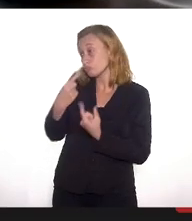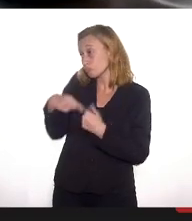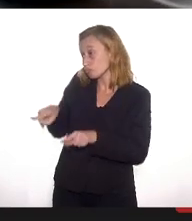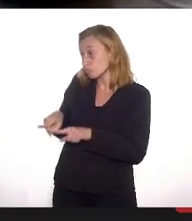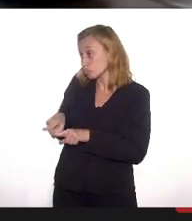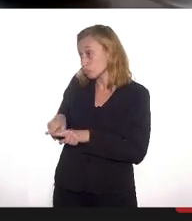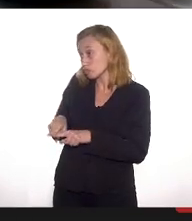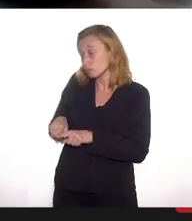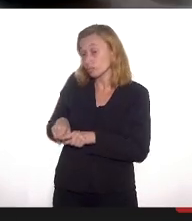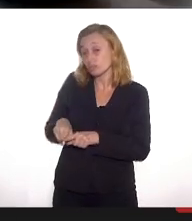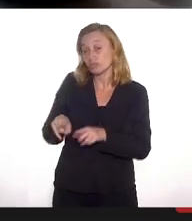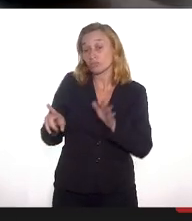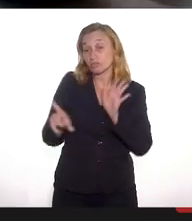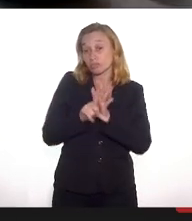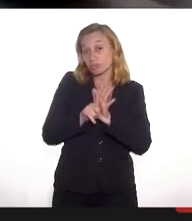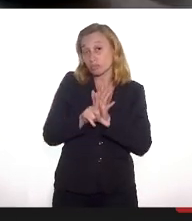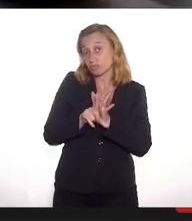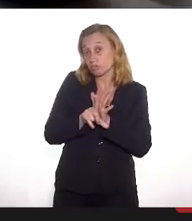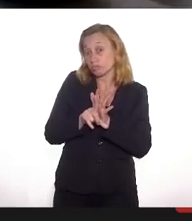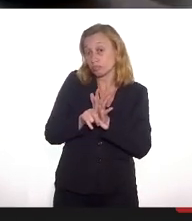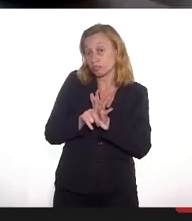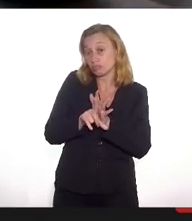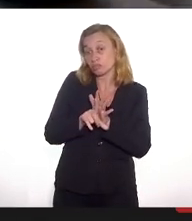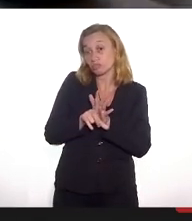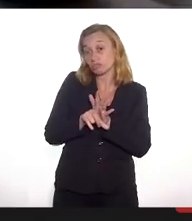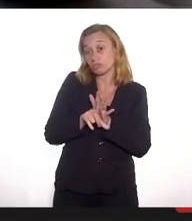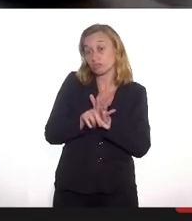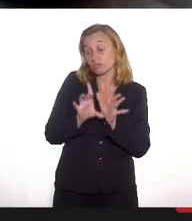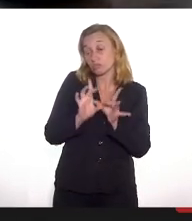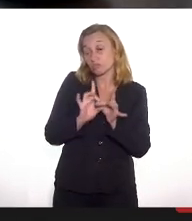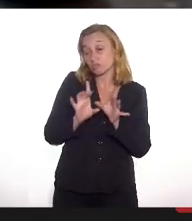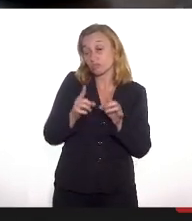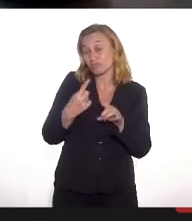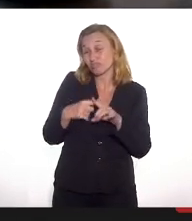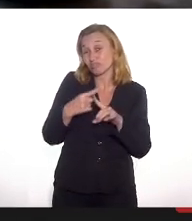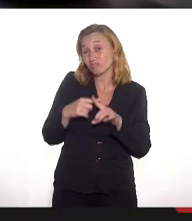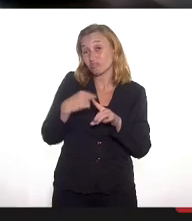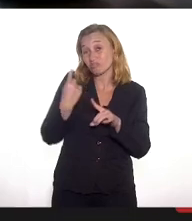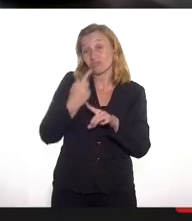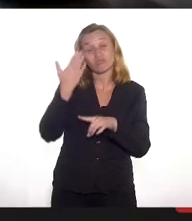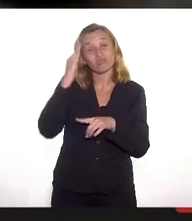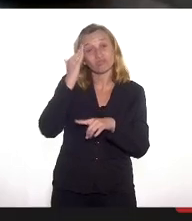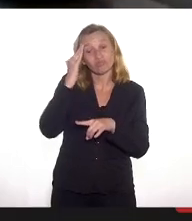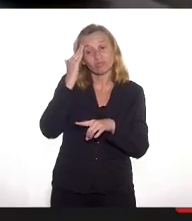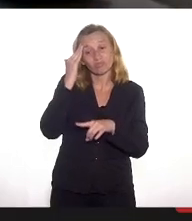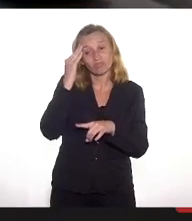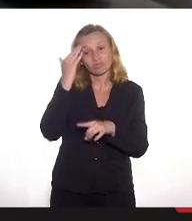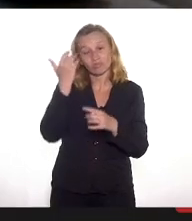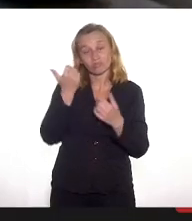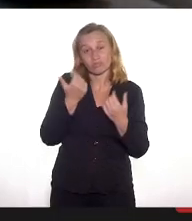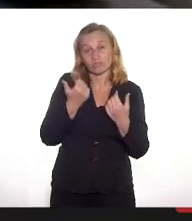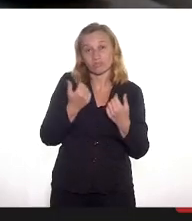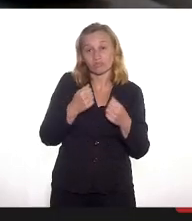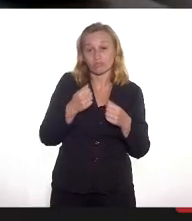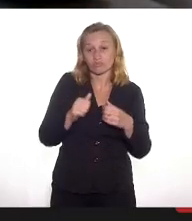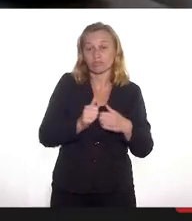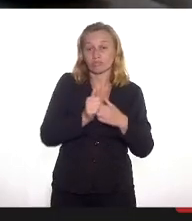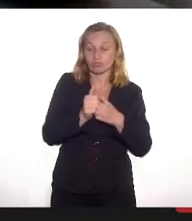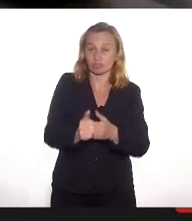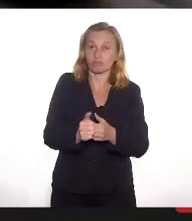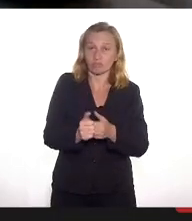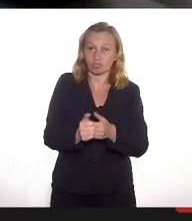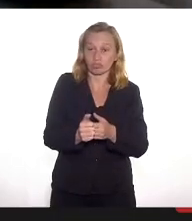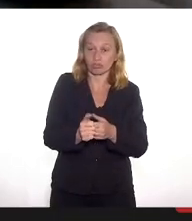conta e depois a gente surpresa que a lei era era sancionada Por que a gente entende aqui teria que ter o encaminhamento